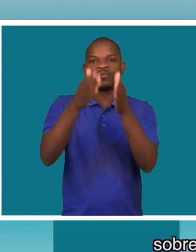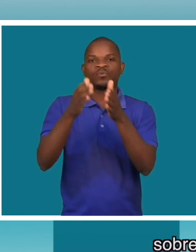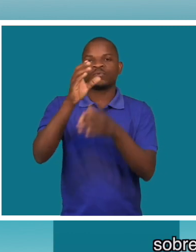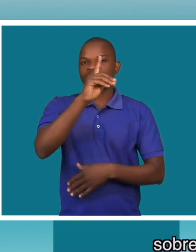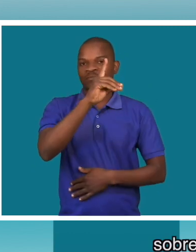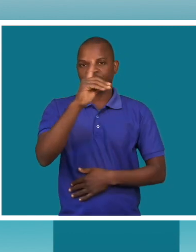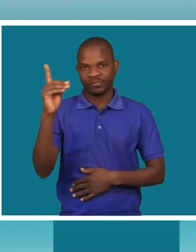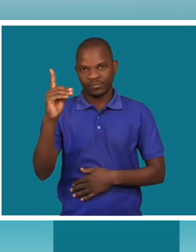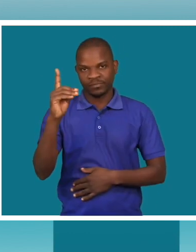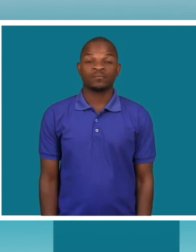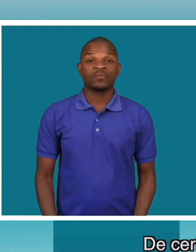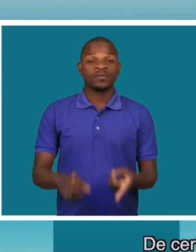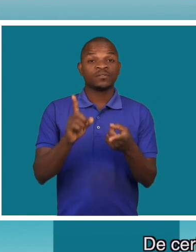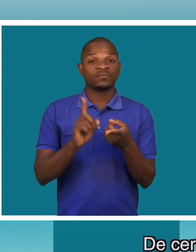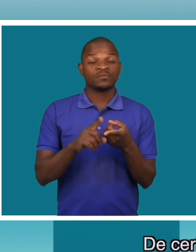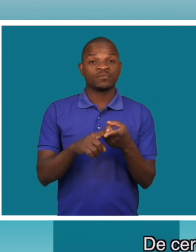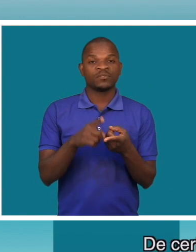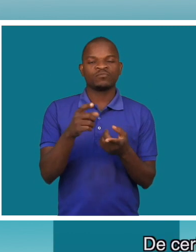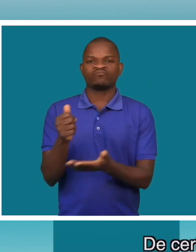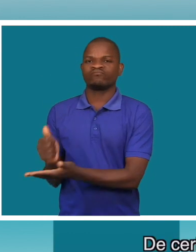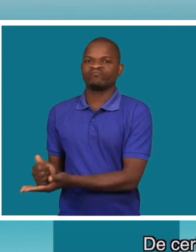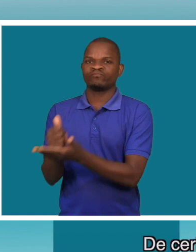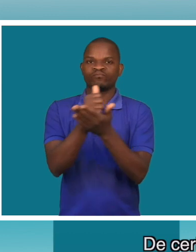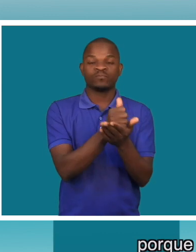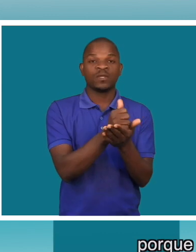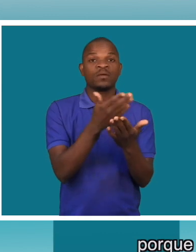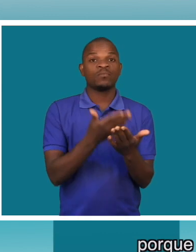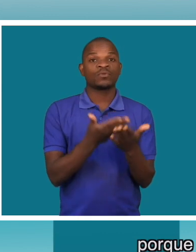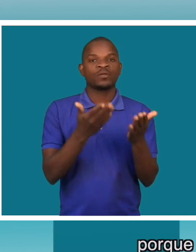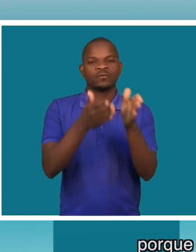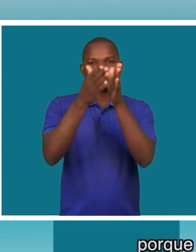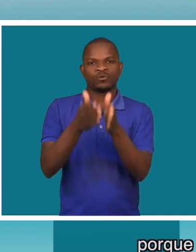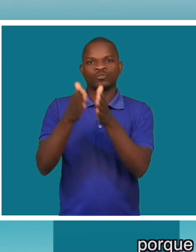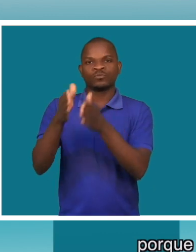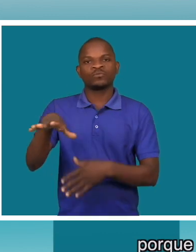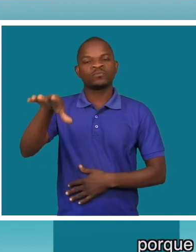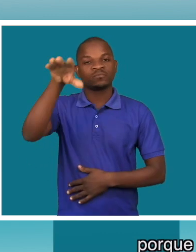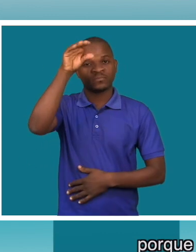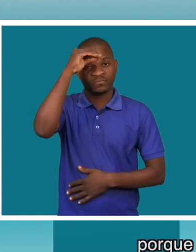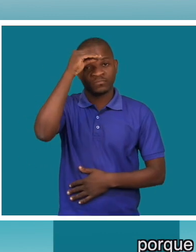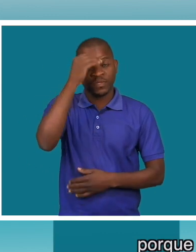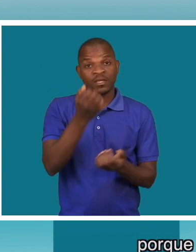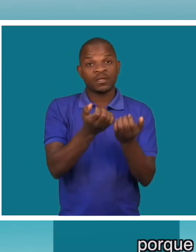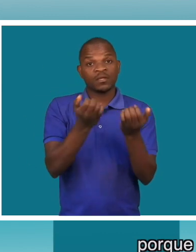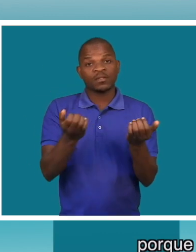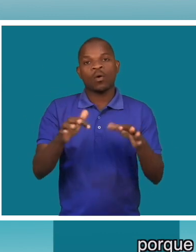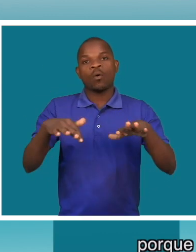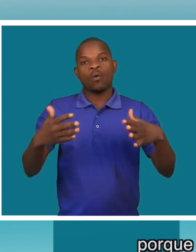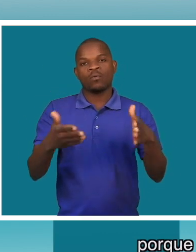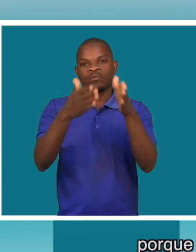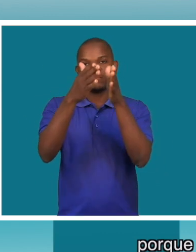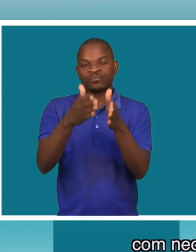pessoas com deficiência. De certa forma vai ajudar bastante porque as pessoas vão perceber que a criança ou a pessoa com